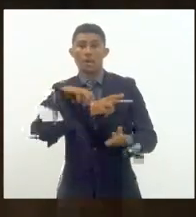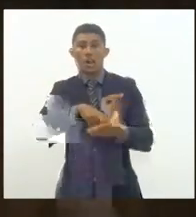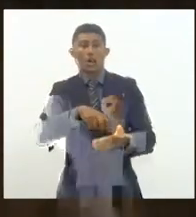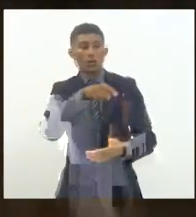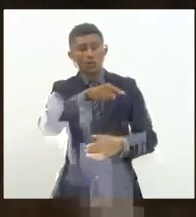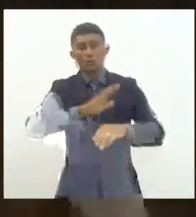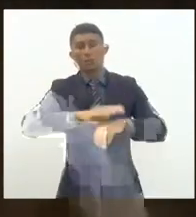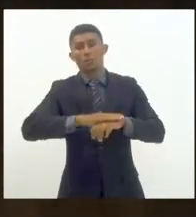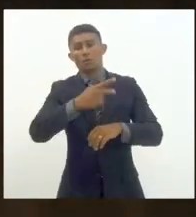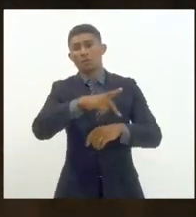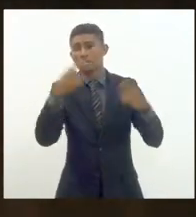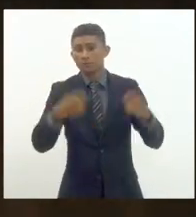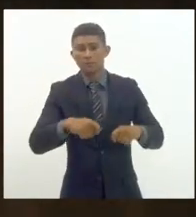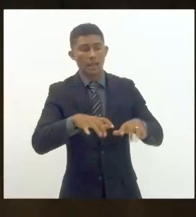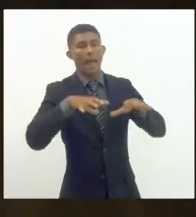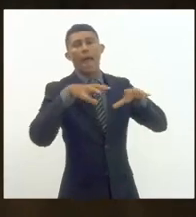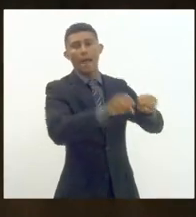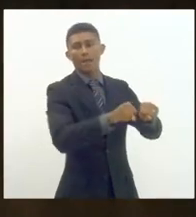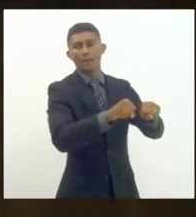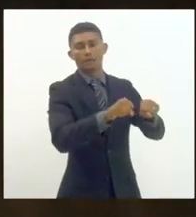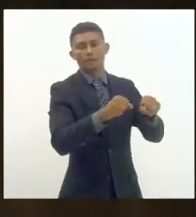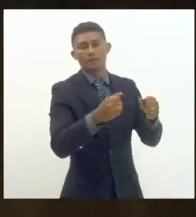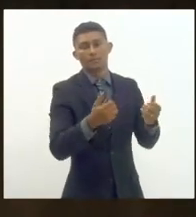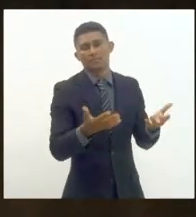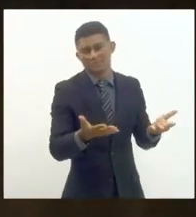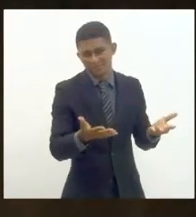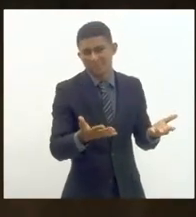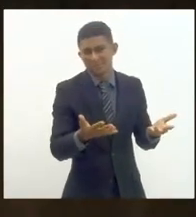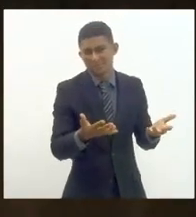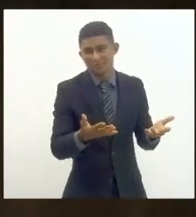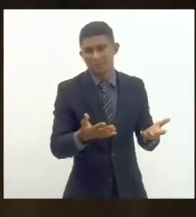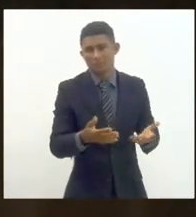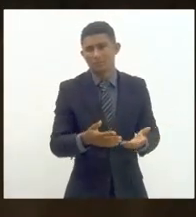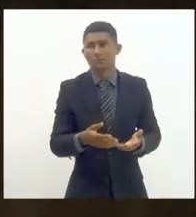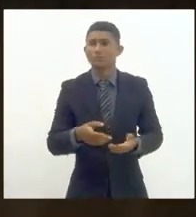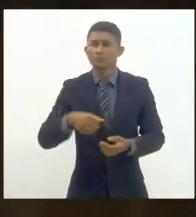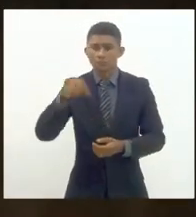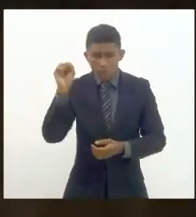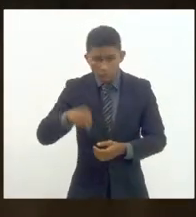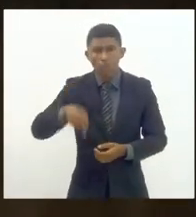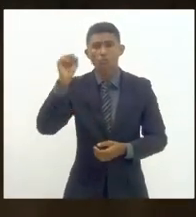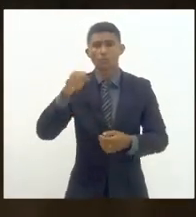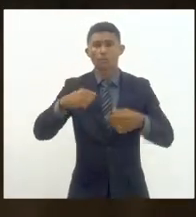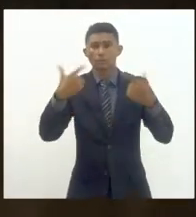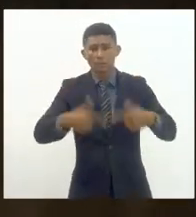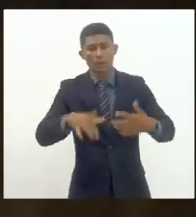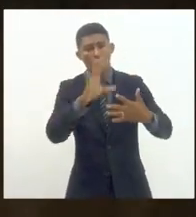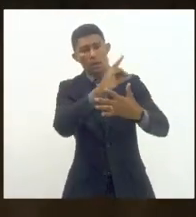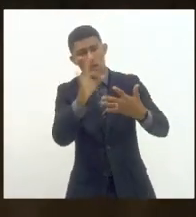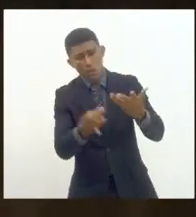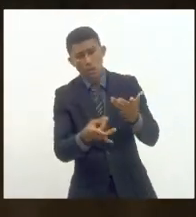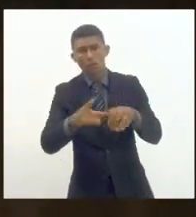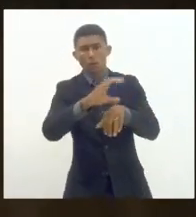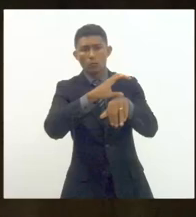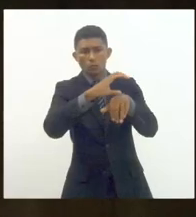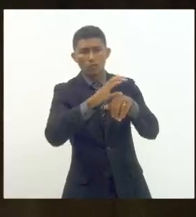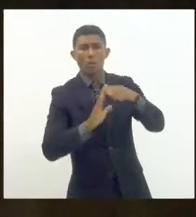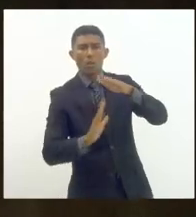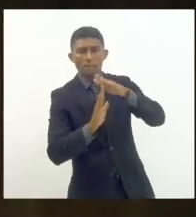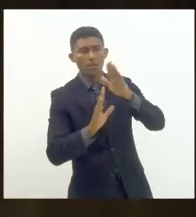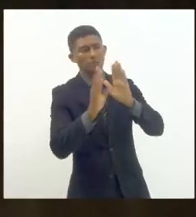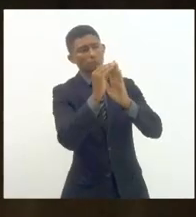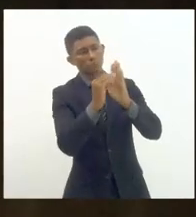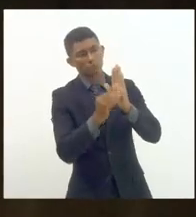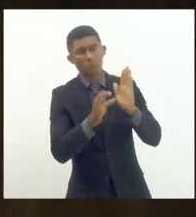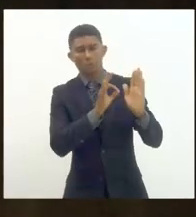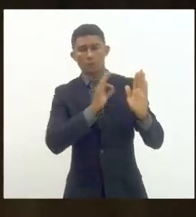exemplo, daqueles que estavam sob a sua custódia. Então estarão ressalvadas, respeitados todos os limites constitucionais da Polícia